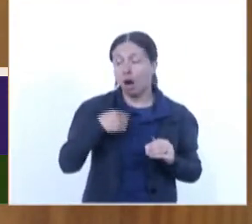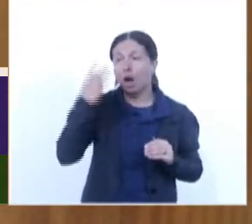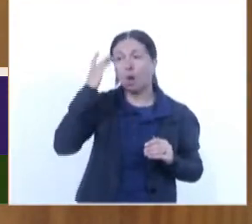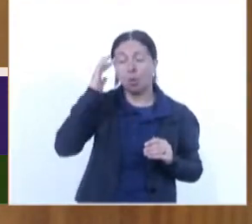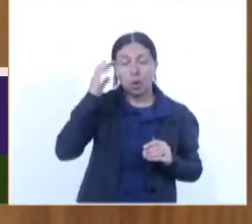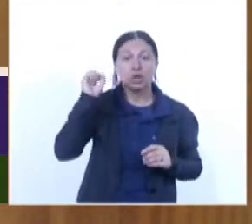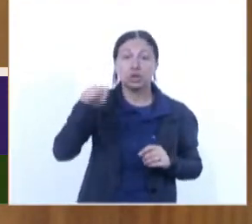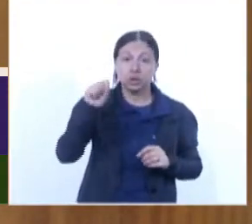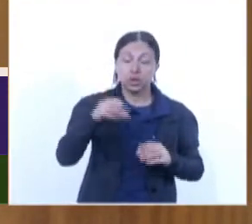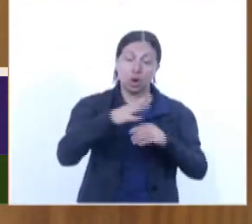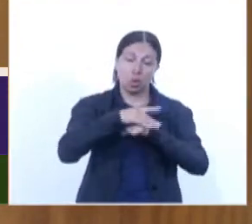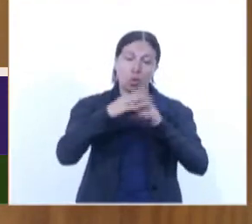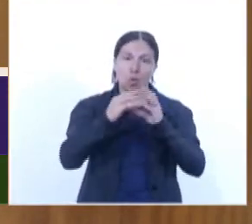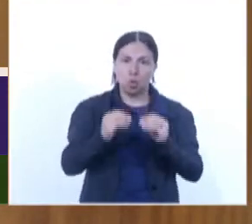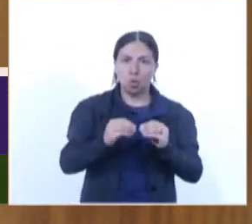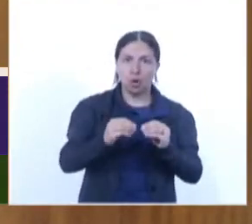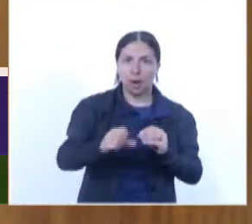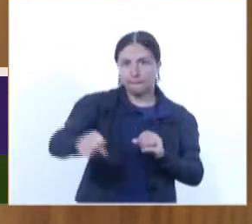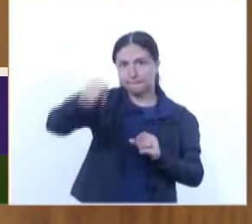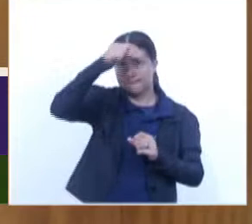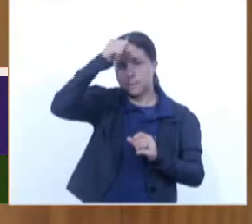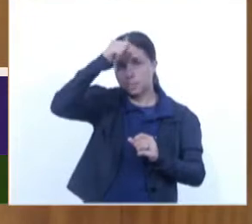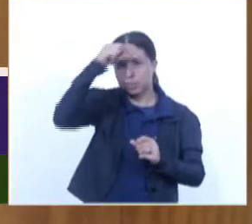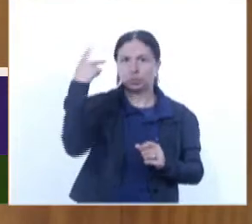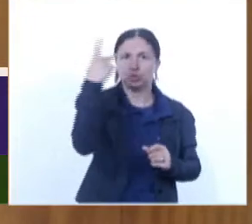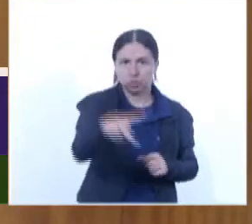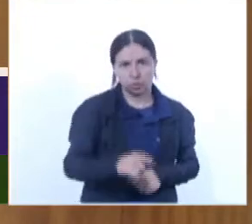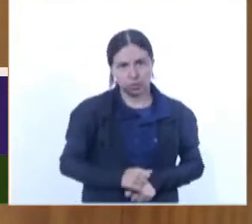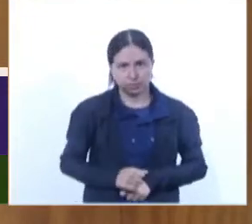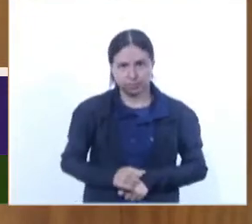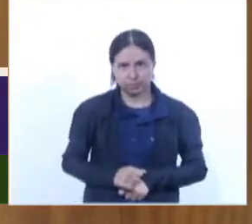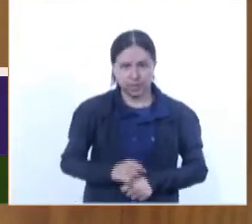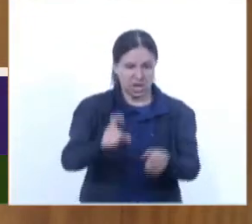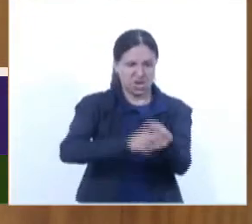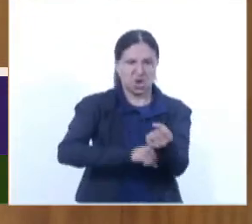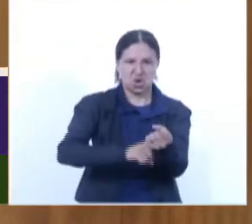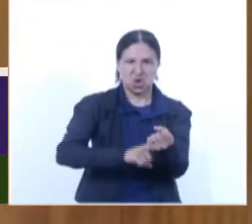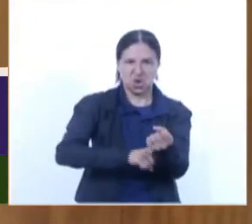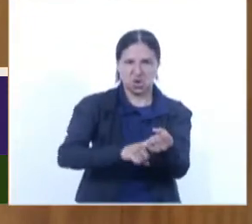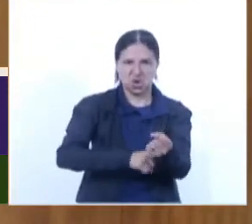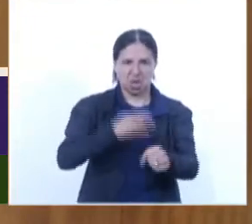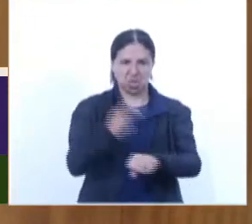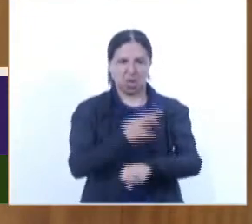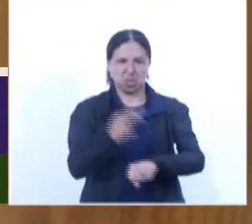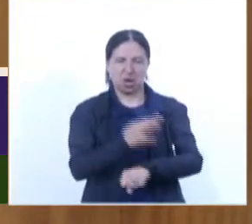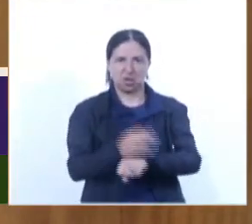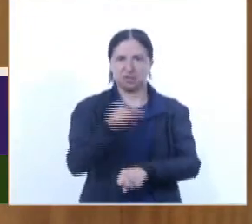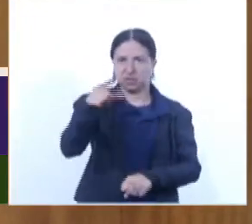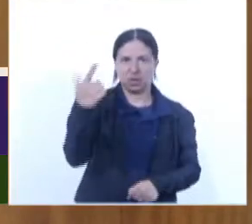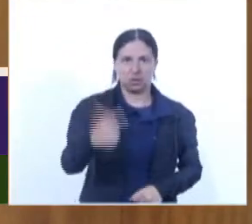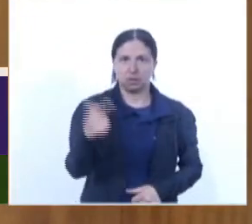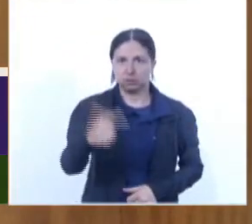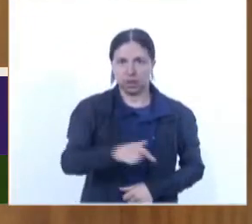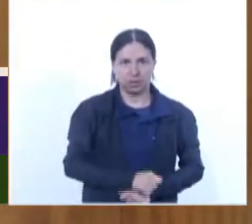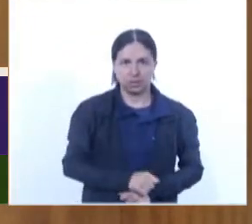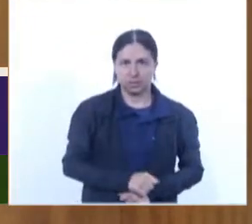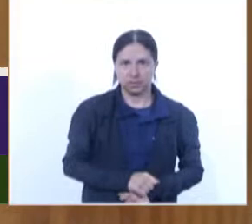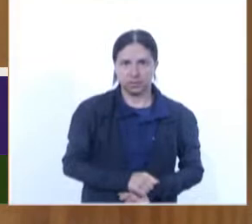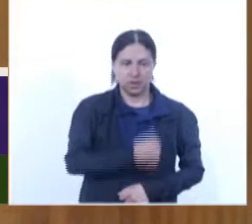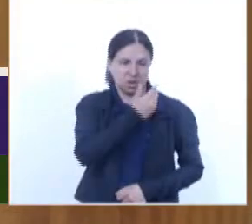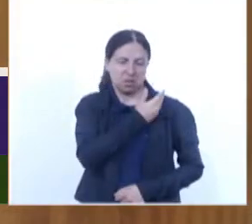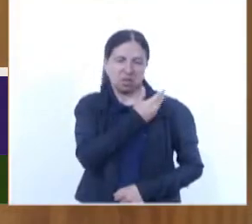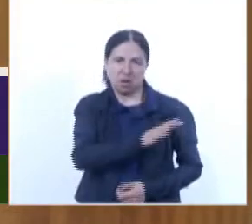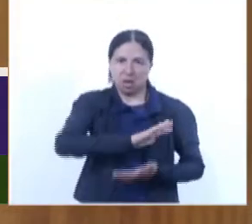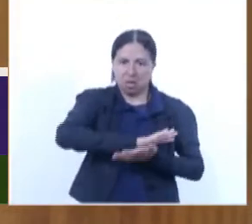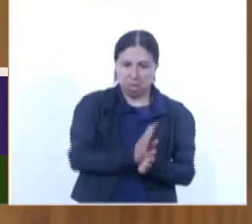ignorância curar intolerância curar discriminação e todas